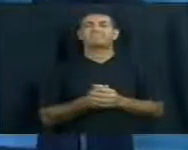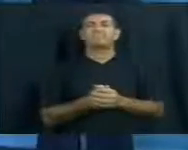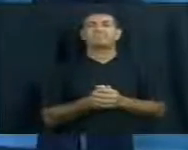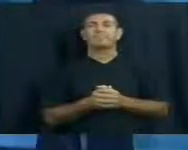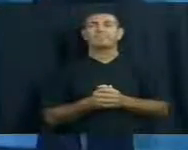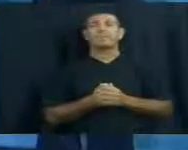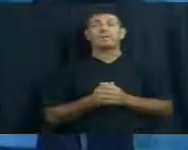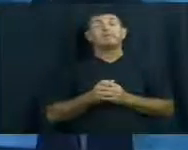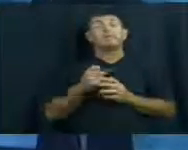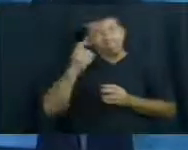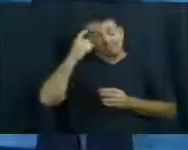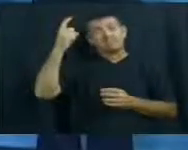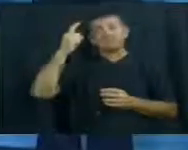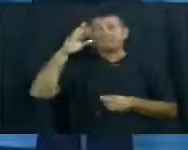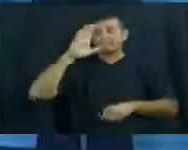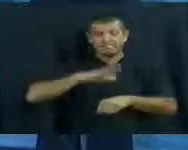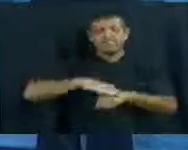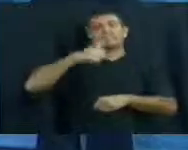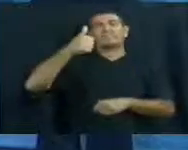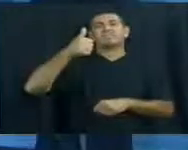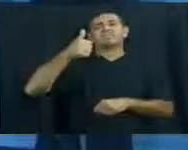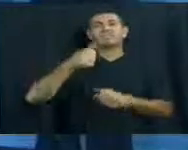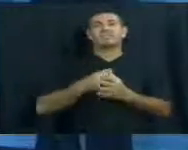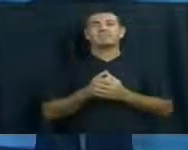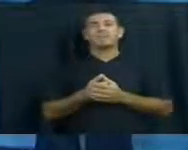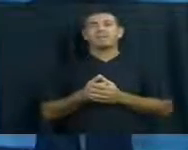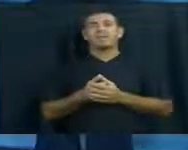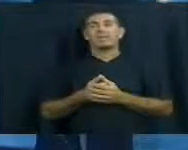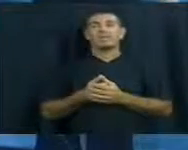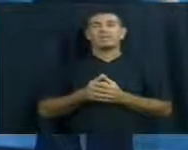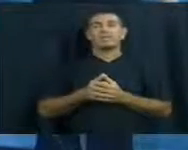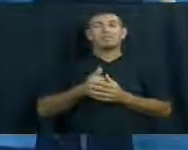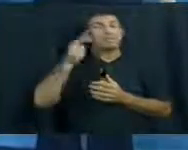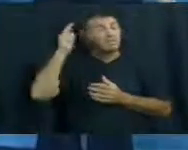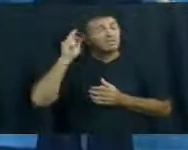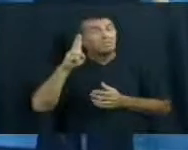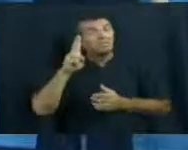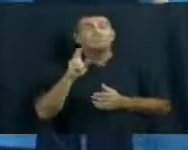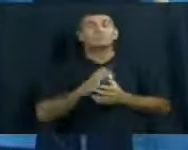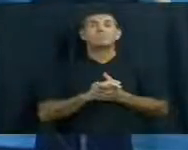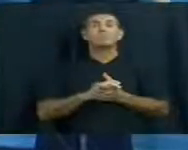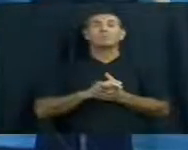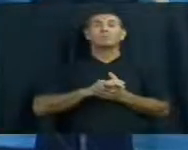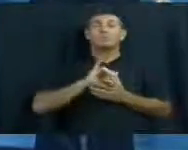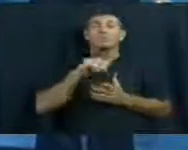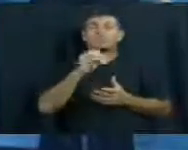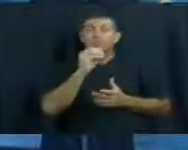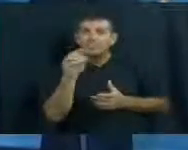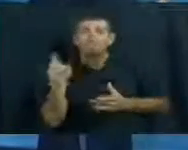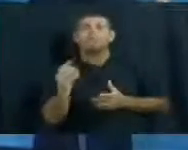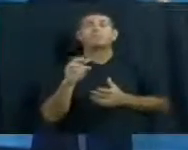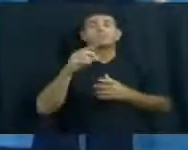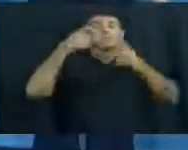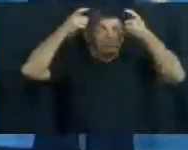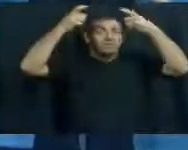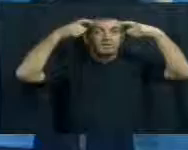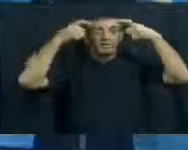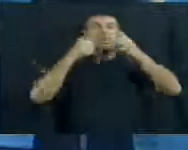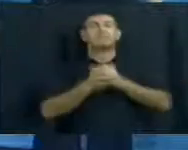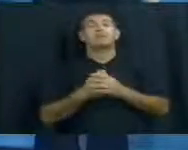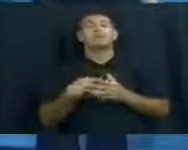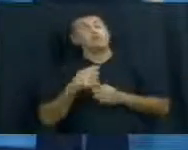essa ideia fantástica, né? Projetada por Joey Reis, por Luciana, né? E eu dei uma pinceladinha, né?